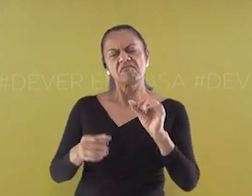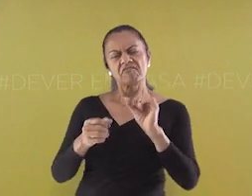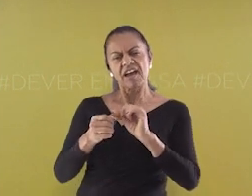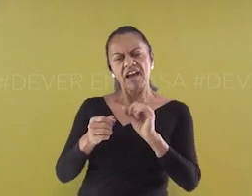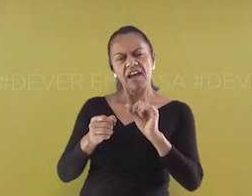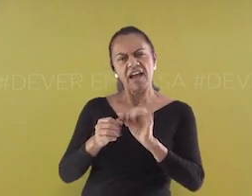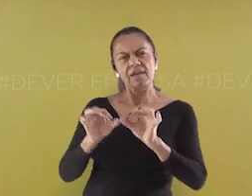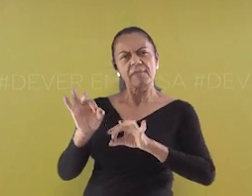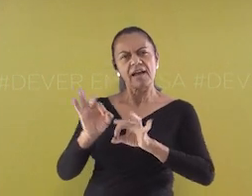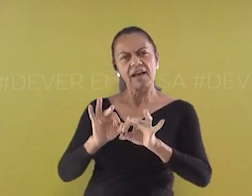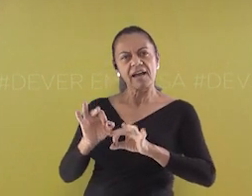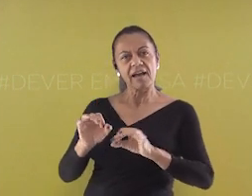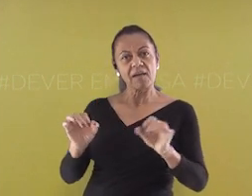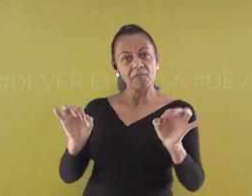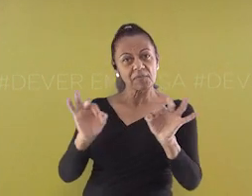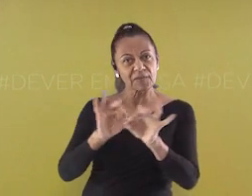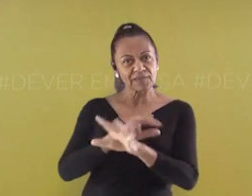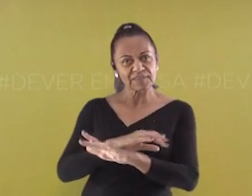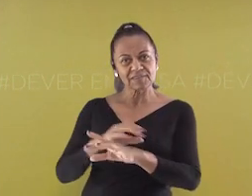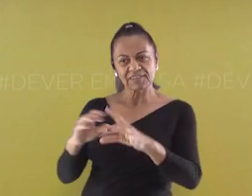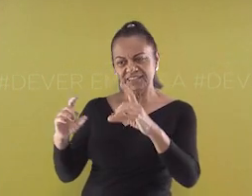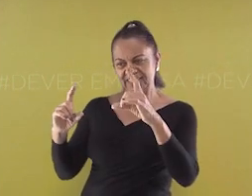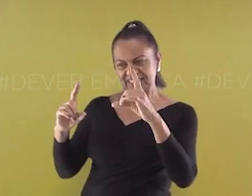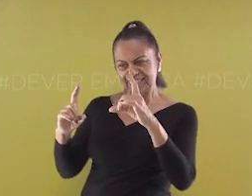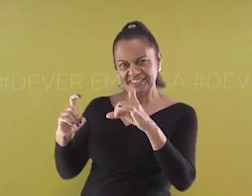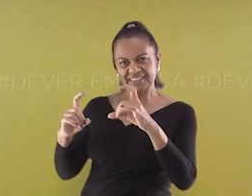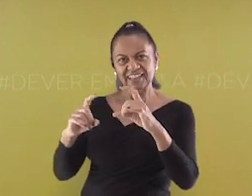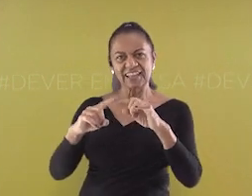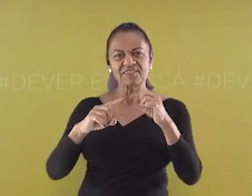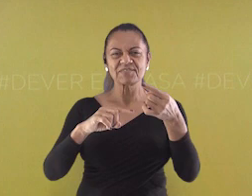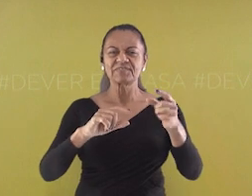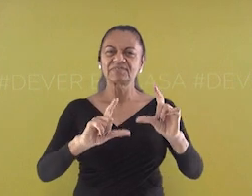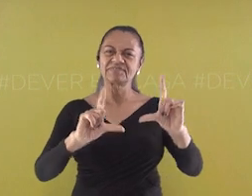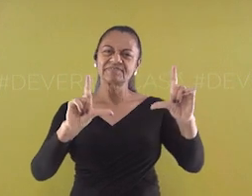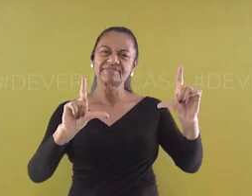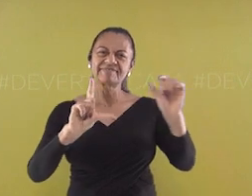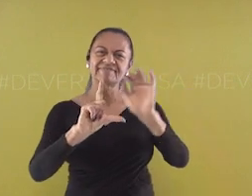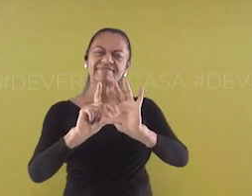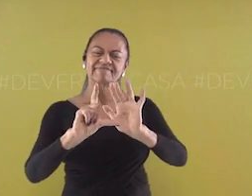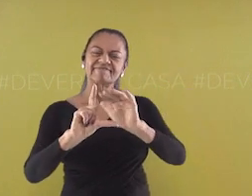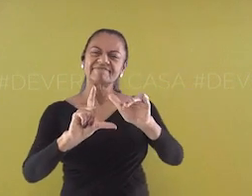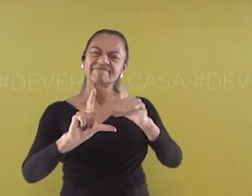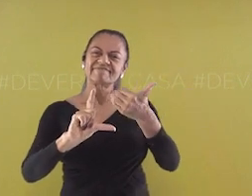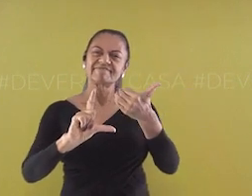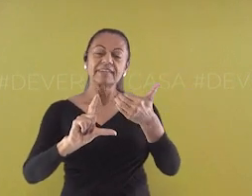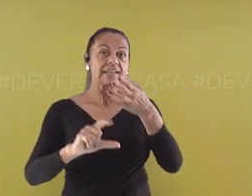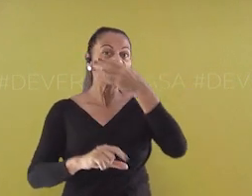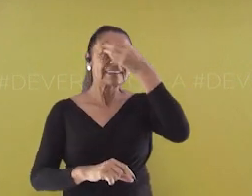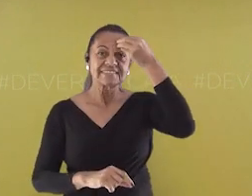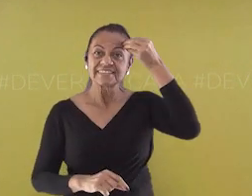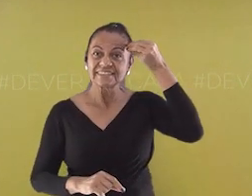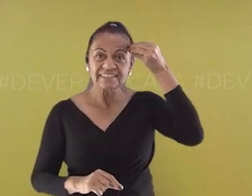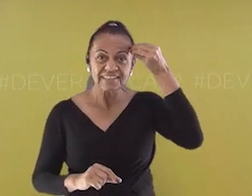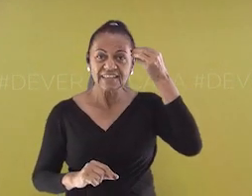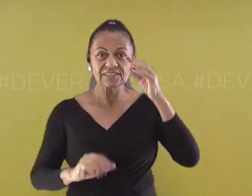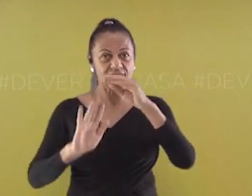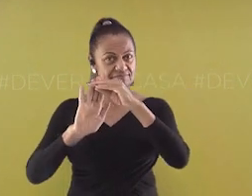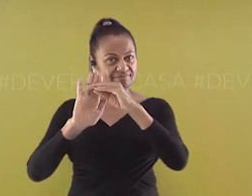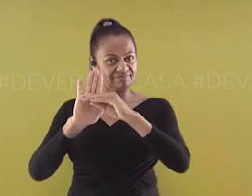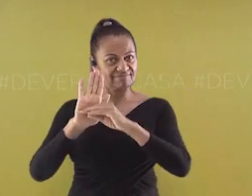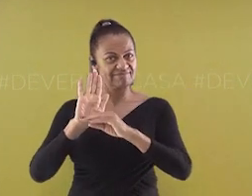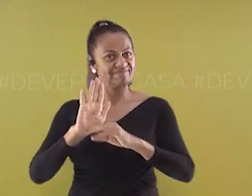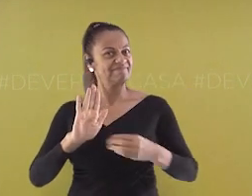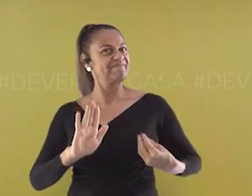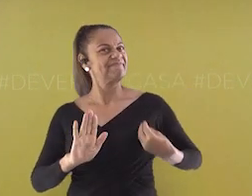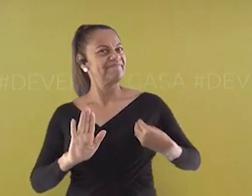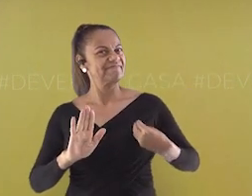sua casa com a ajuda de um adulto e envie para a gente no QR Code que está aparecendo aqui na sua tela. E não se esqueça também